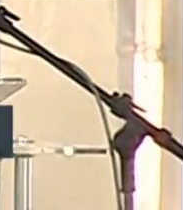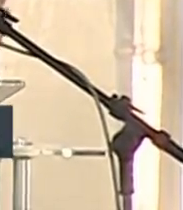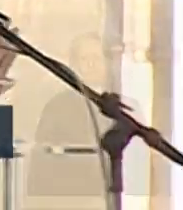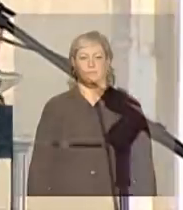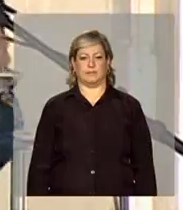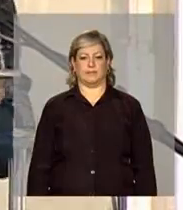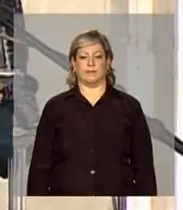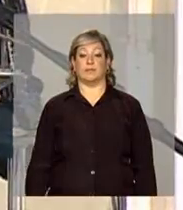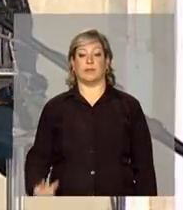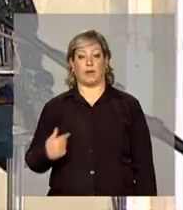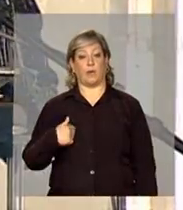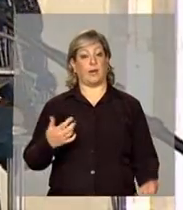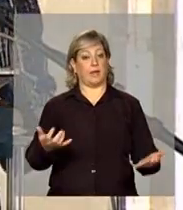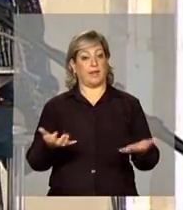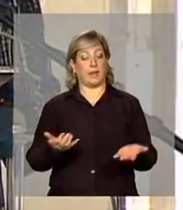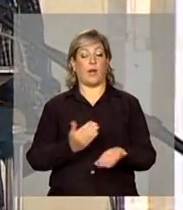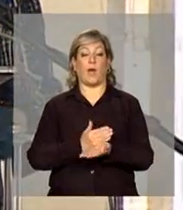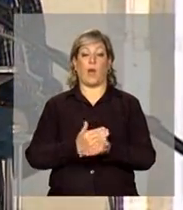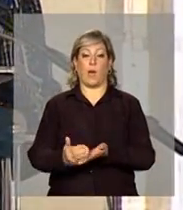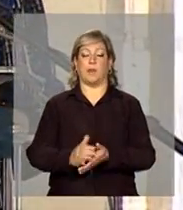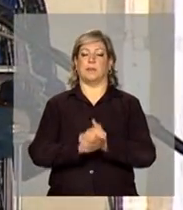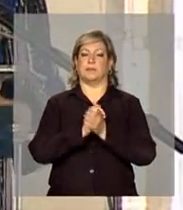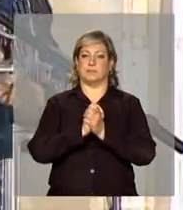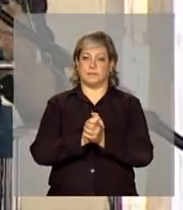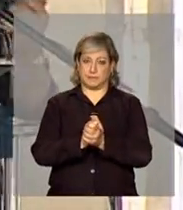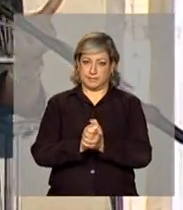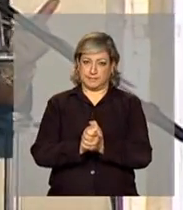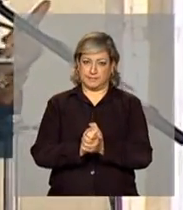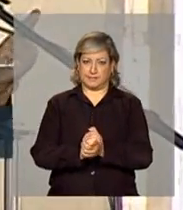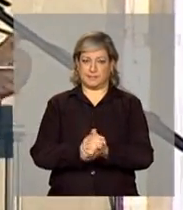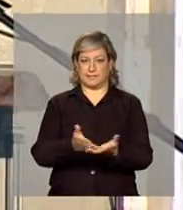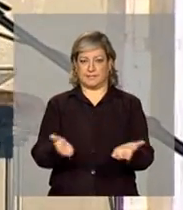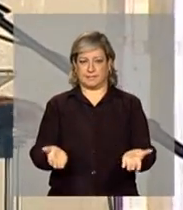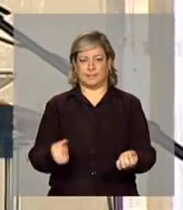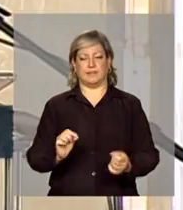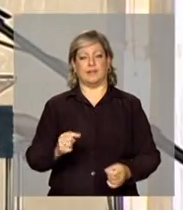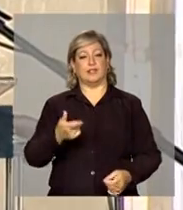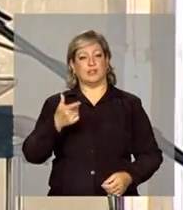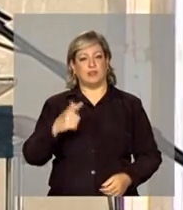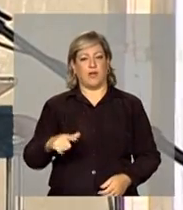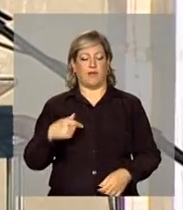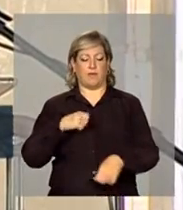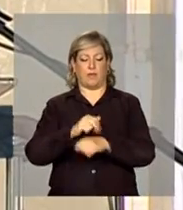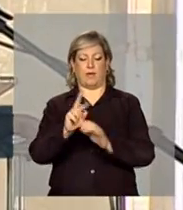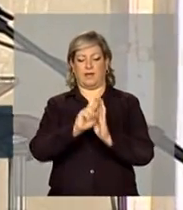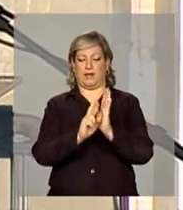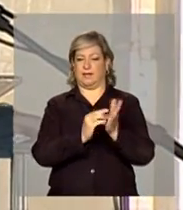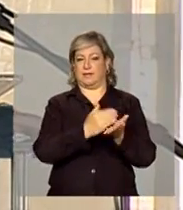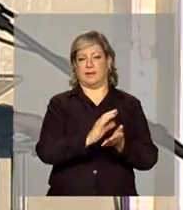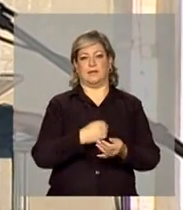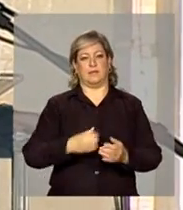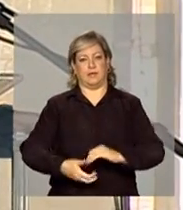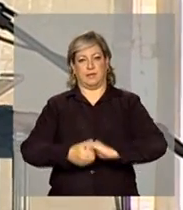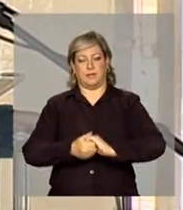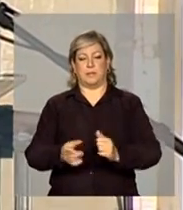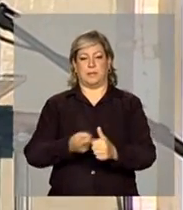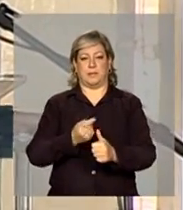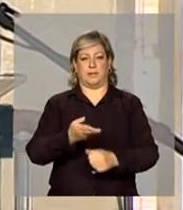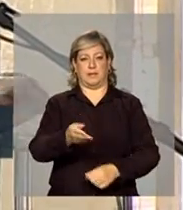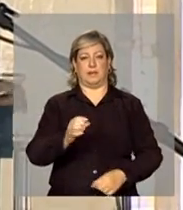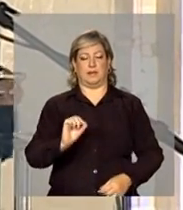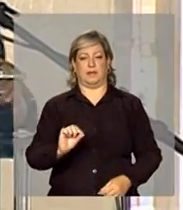Eu queria começar cumprimentando... Vou quebrar, assim, mais uma vez o protocolo, cumprimentando o Dilvo